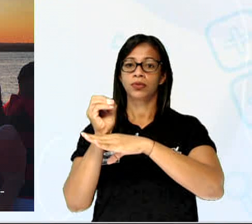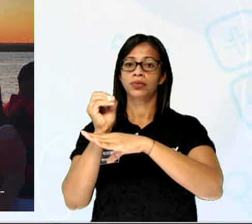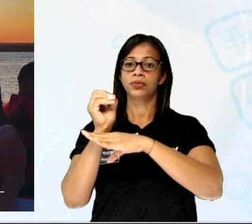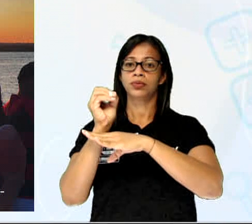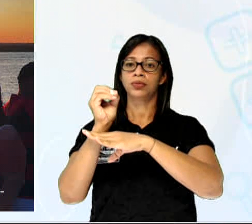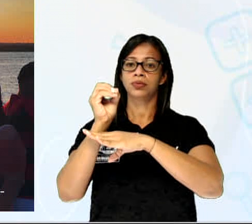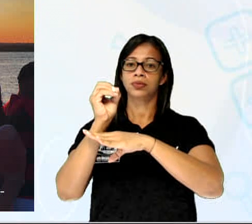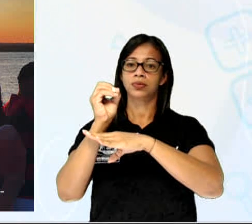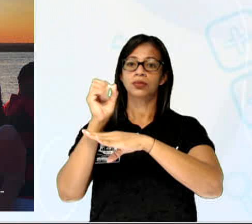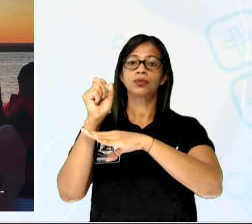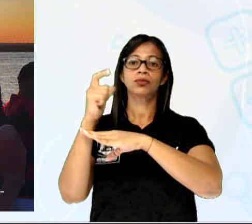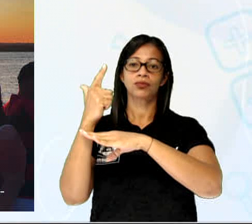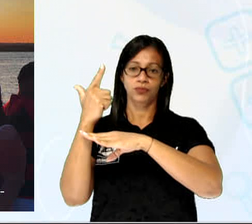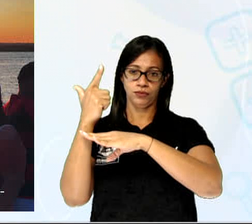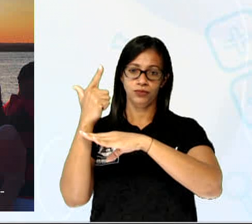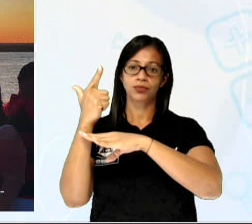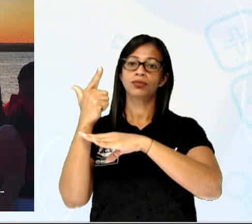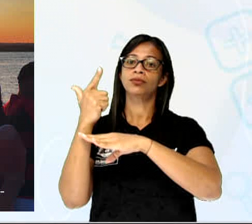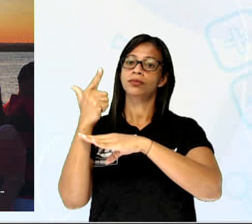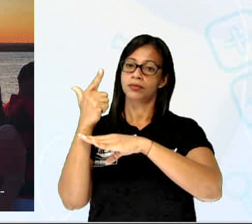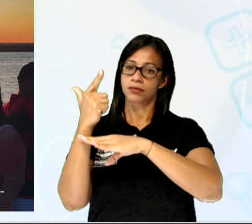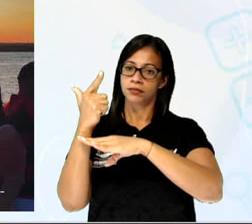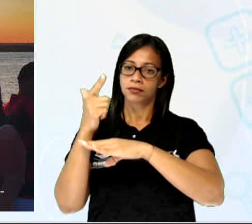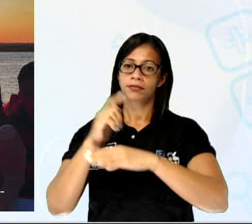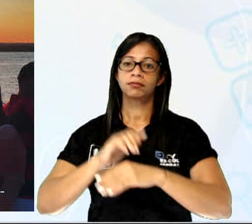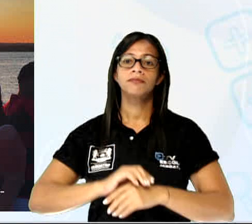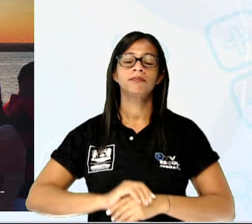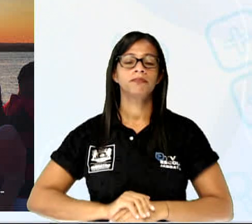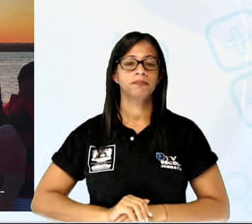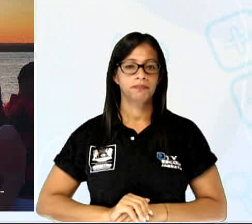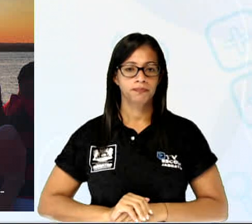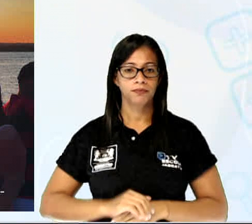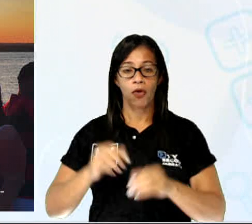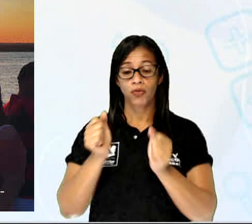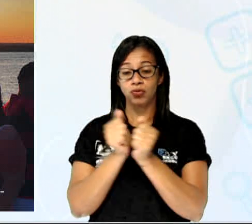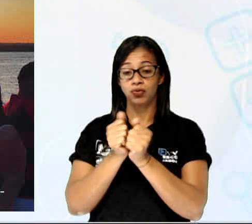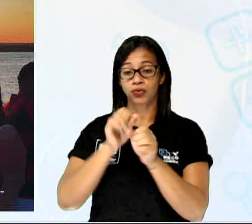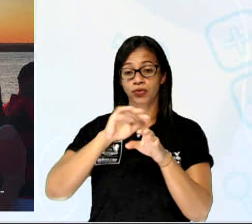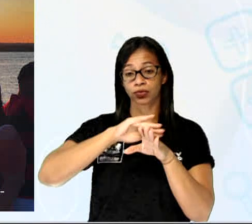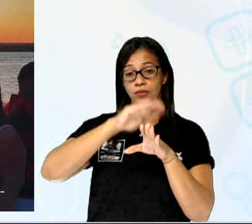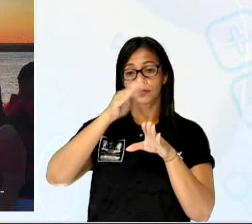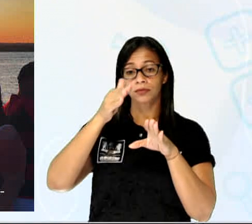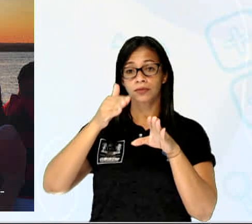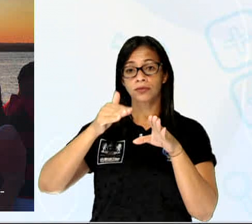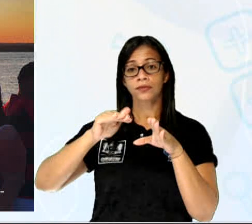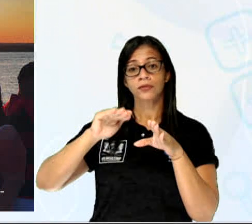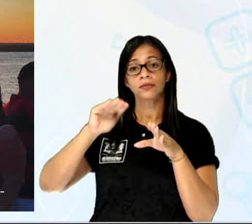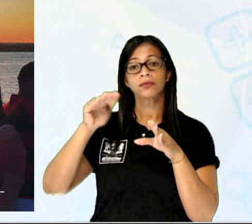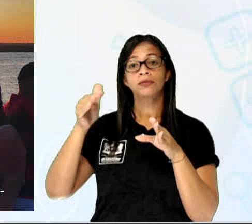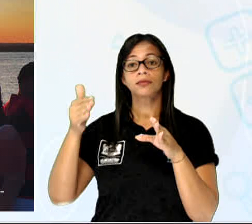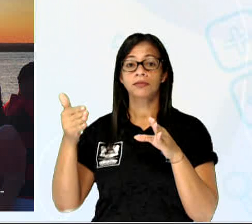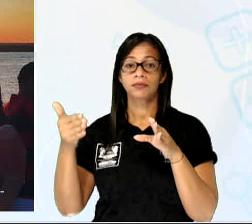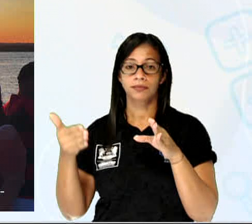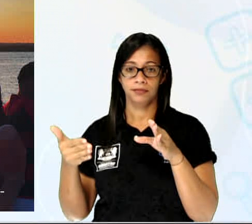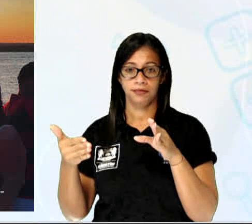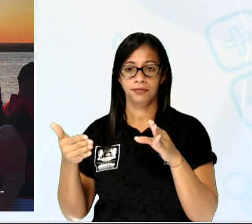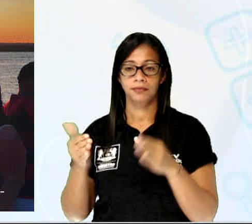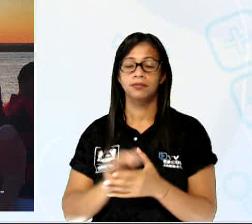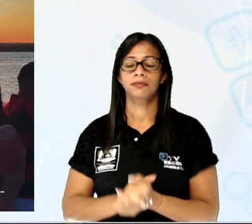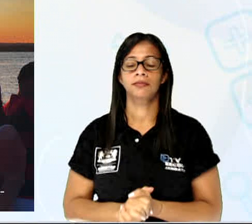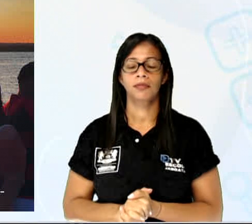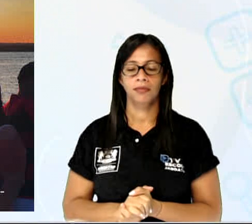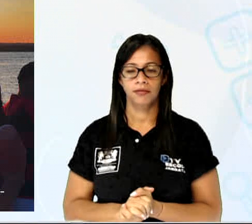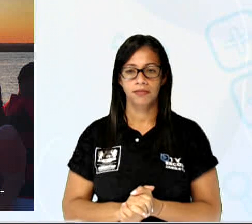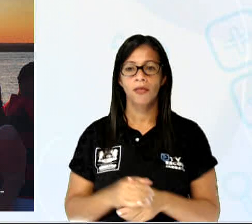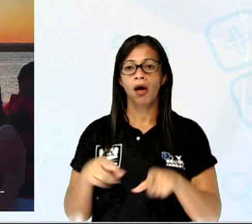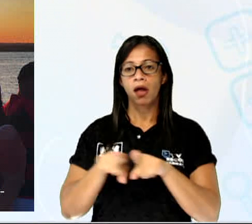das montanhas. Ao lado você vai ver um pôr do sol. Percebam,